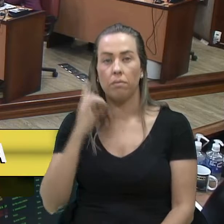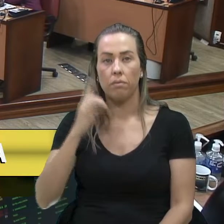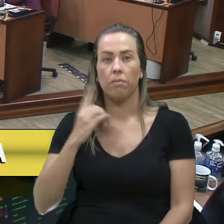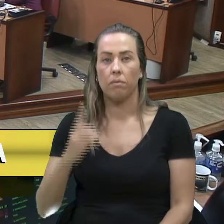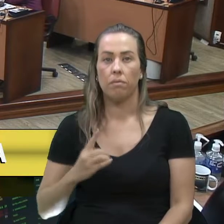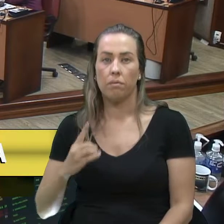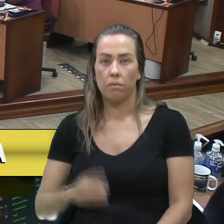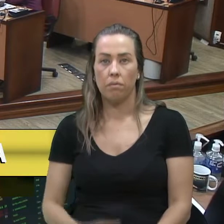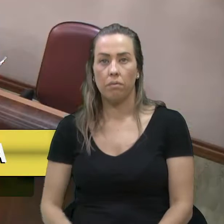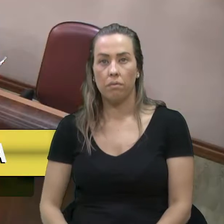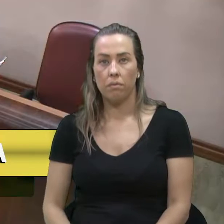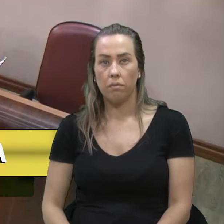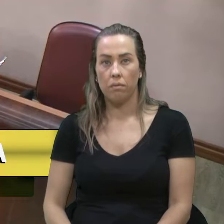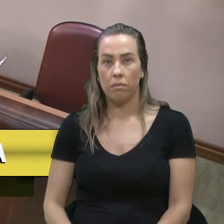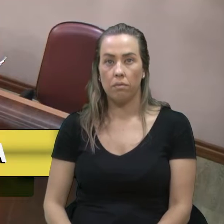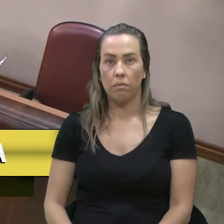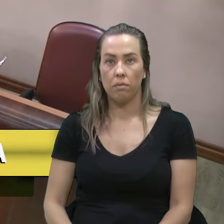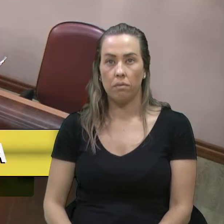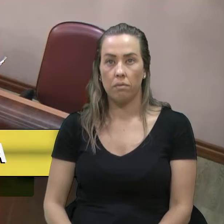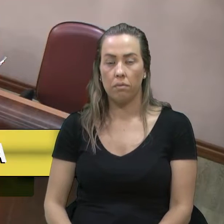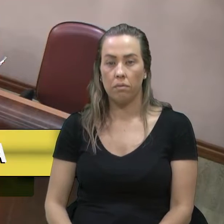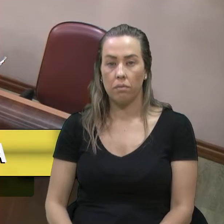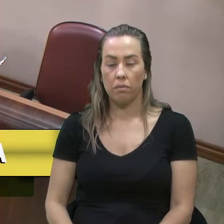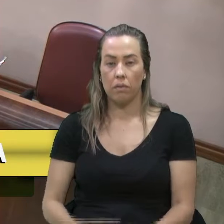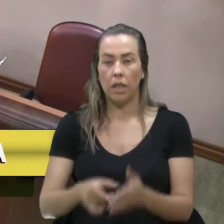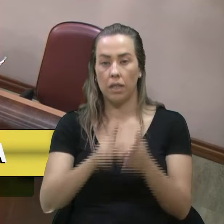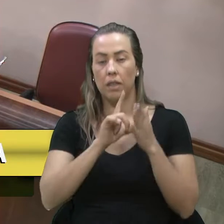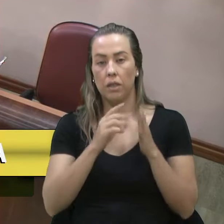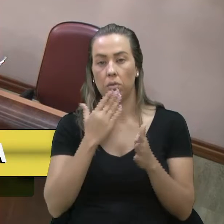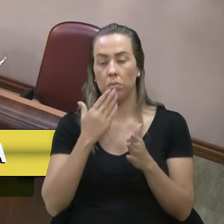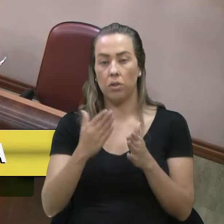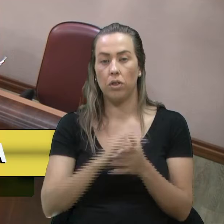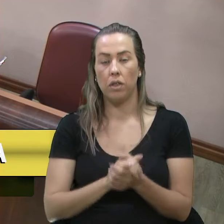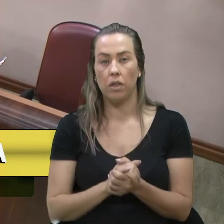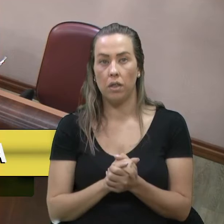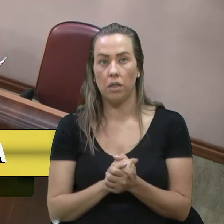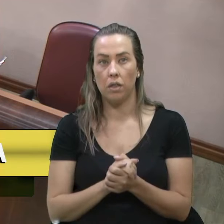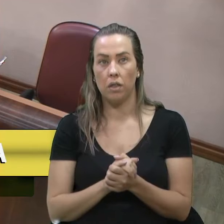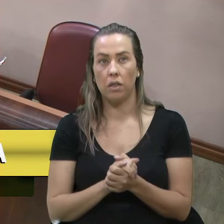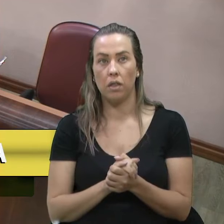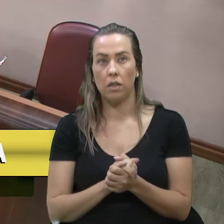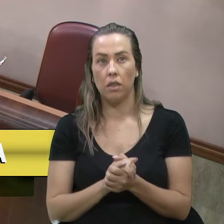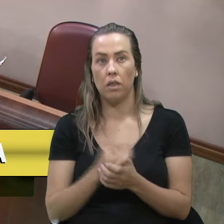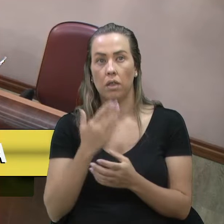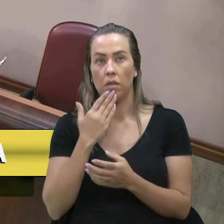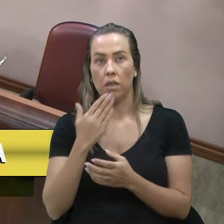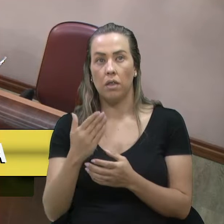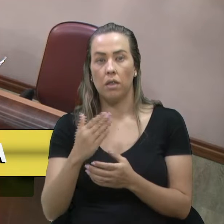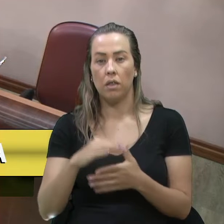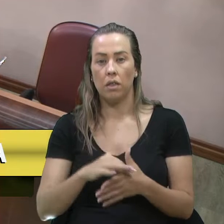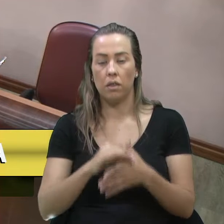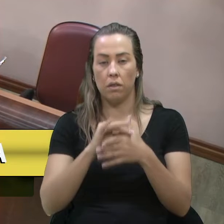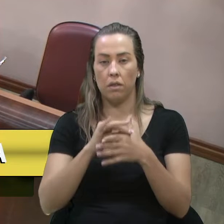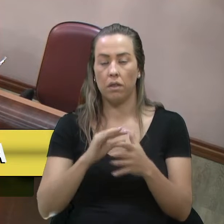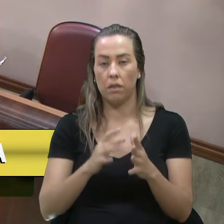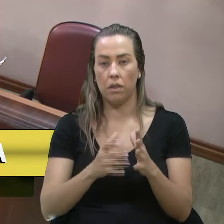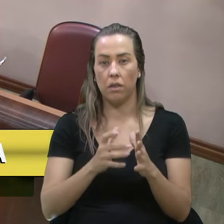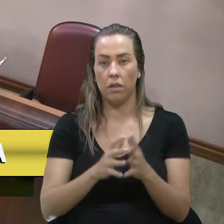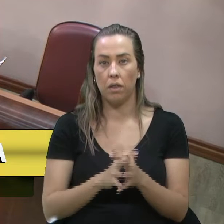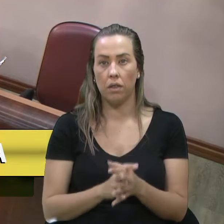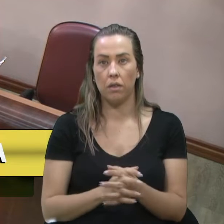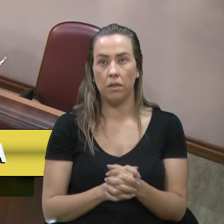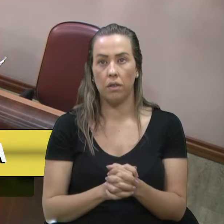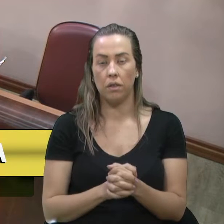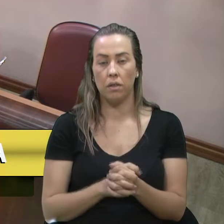Denise, pela contribuição. E antes de eu pedir, já quero pedir a gentileza da declaração de líder, né,